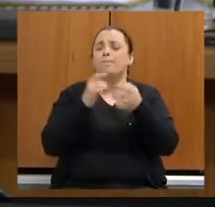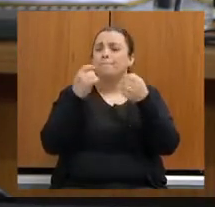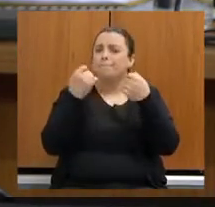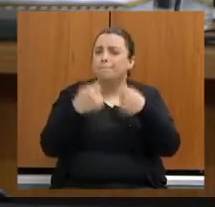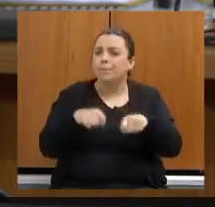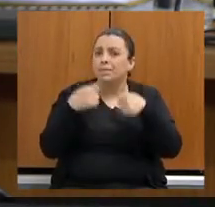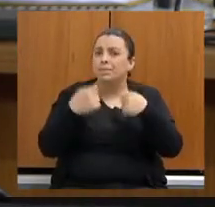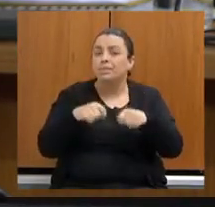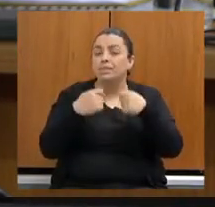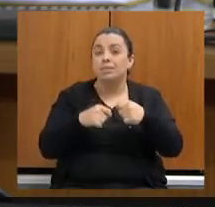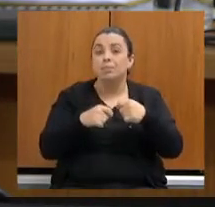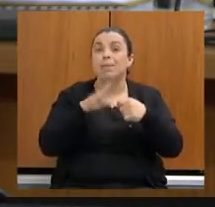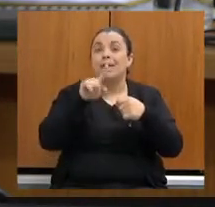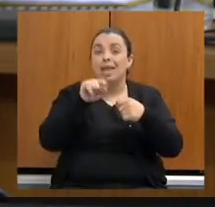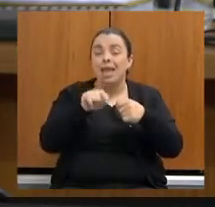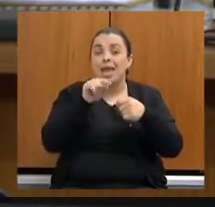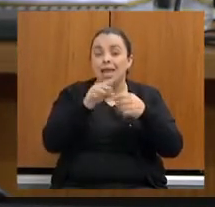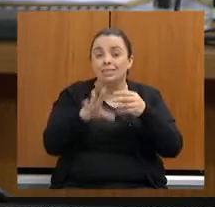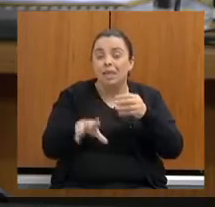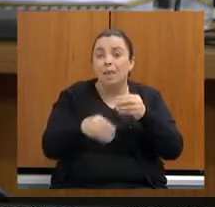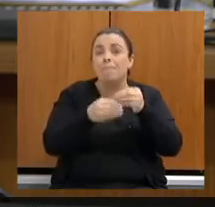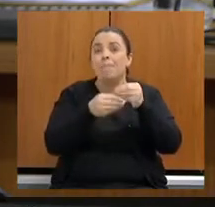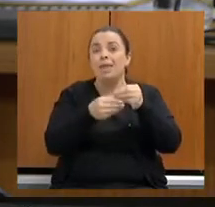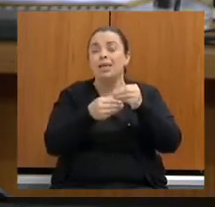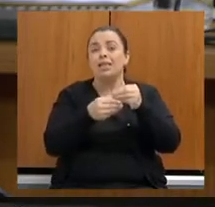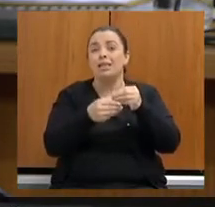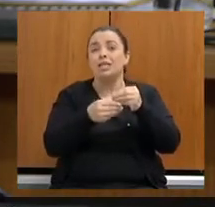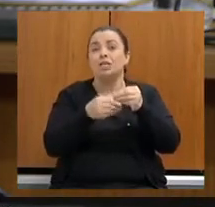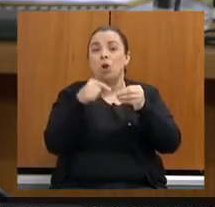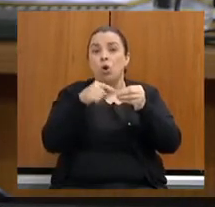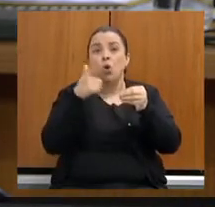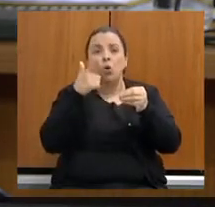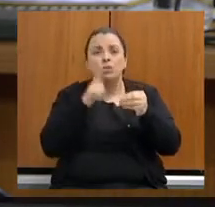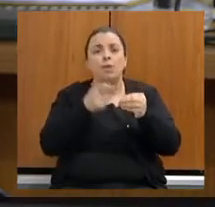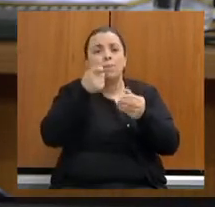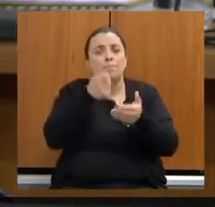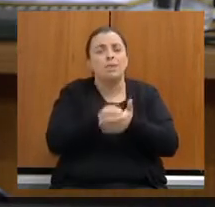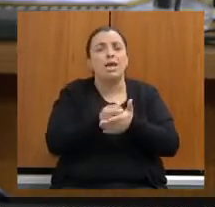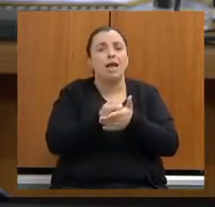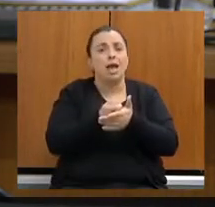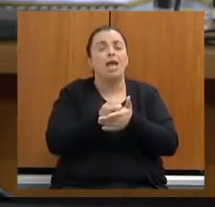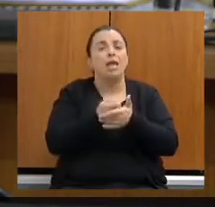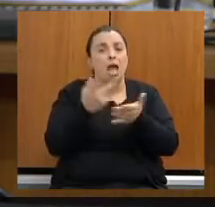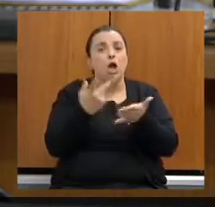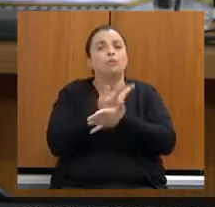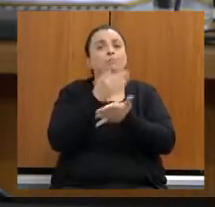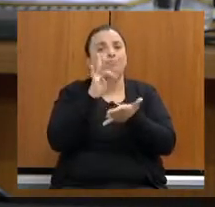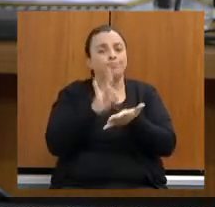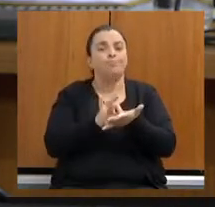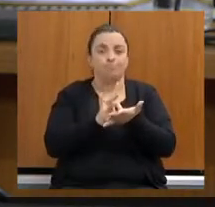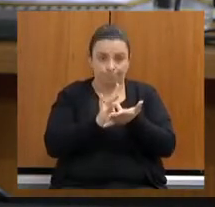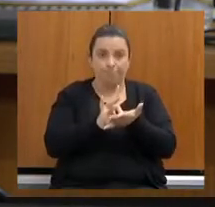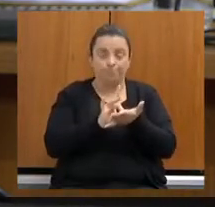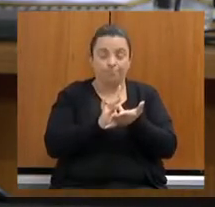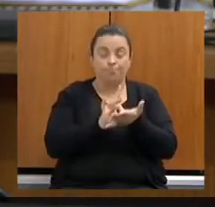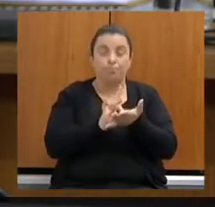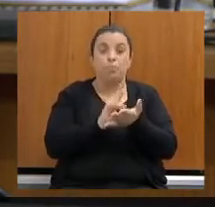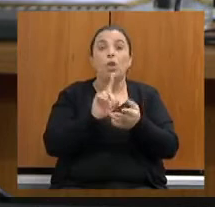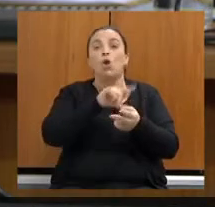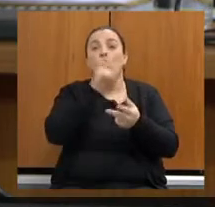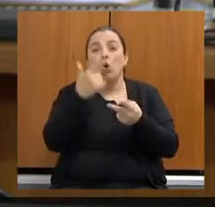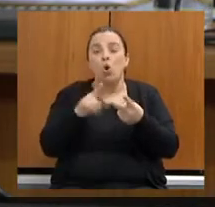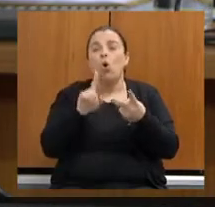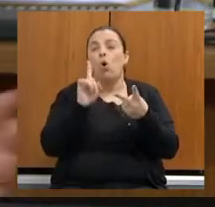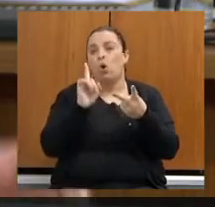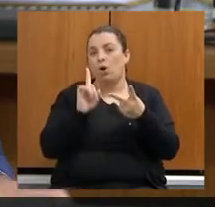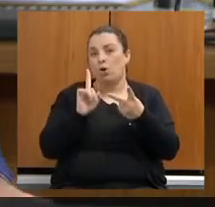que eles apresentaram serem pagas e serem cumpridas uma responde uma pergunta era essa a